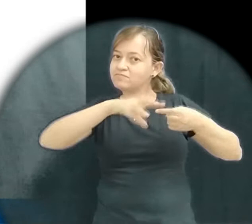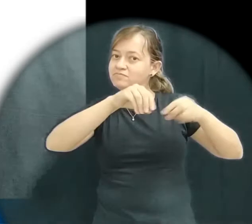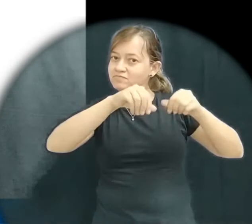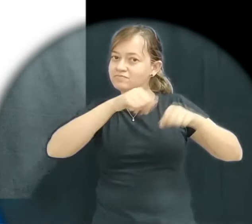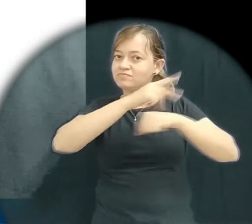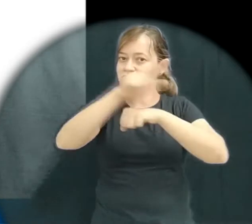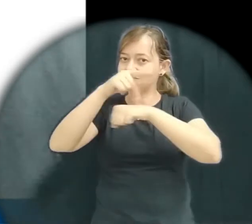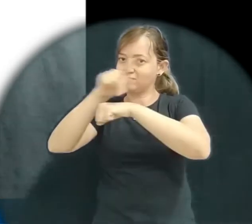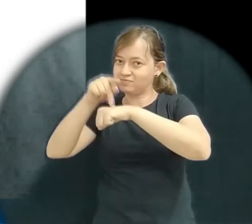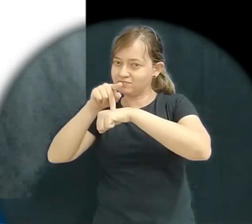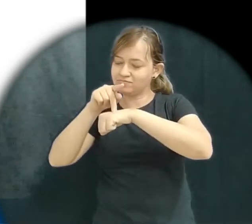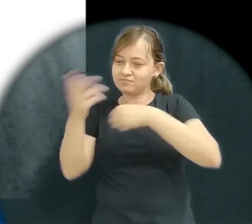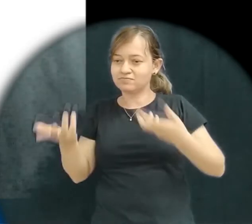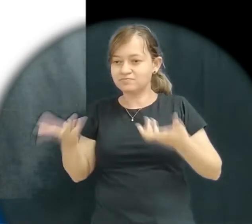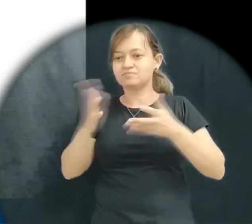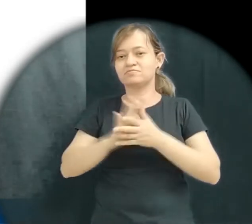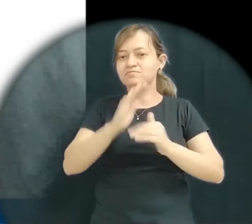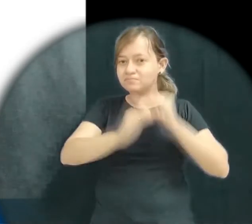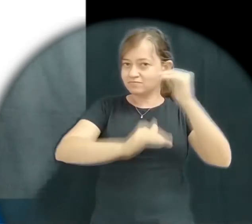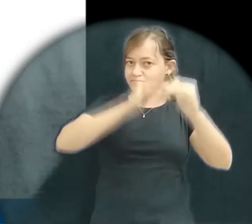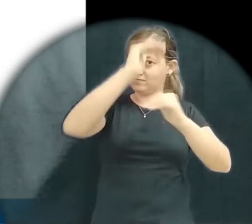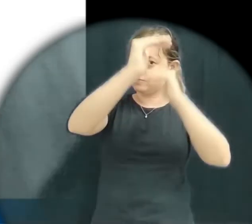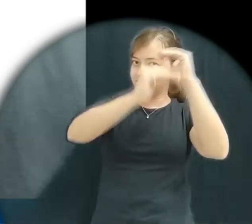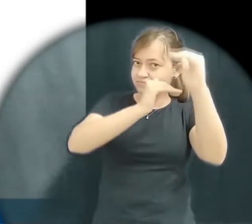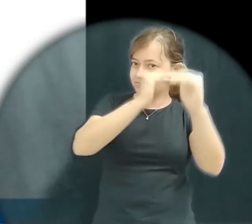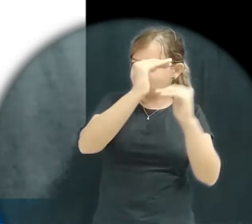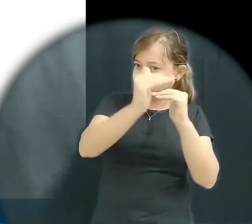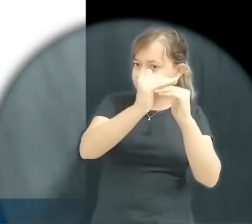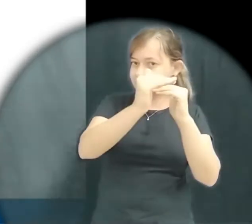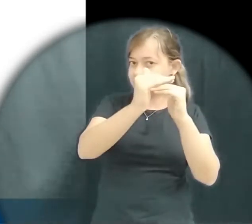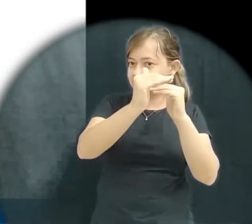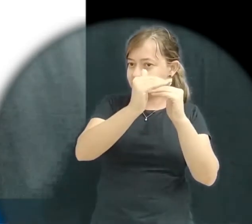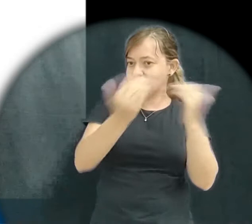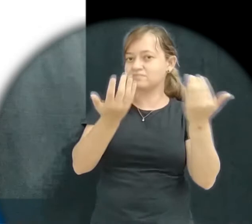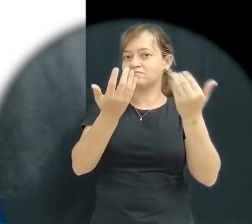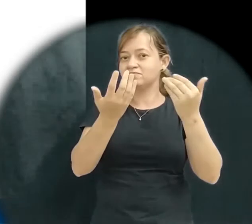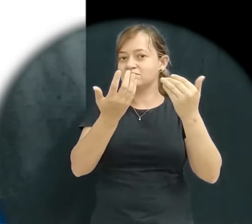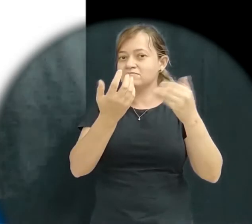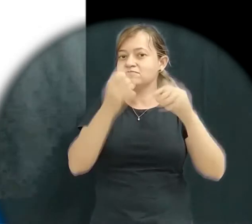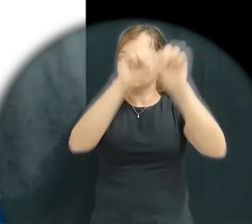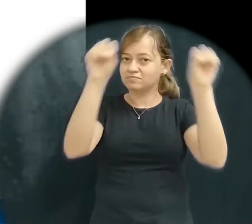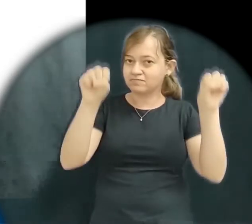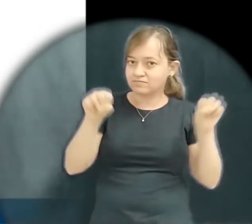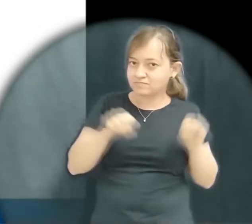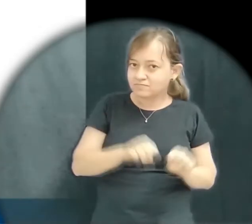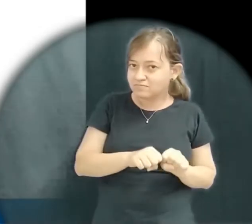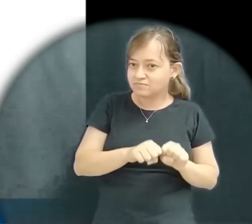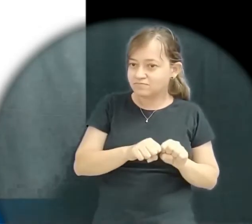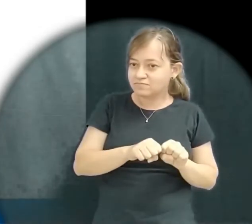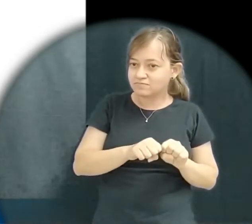vários países estratégicos para o crescimento dos seus respectivos sistemas